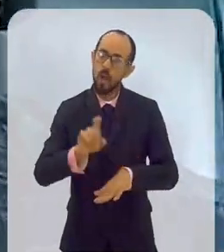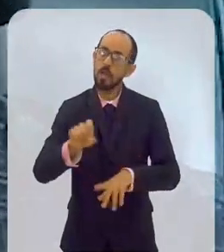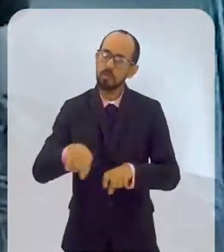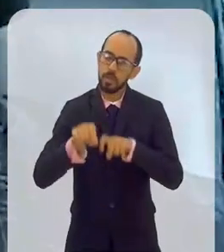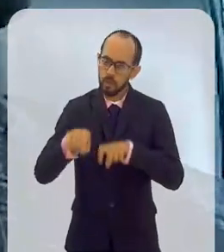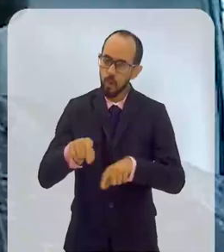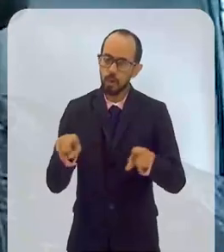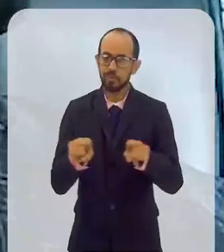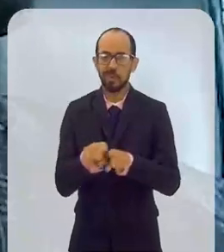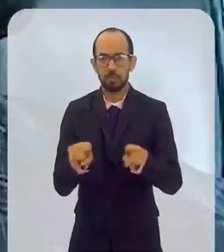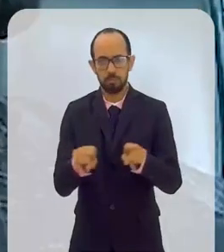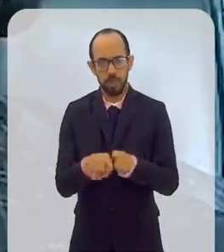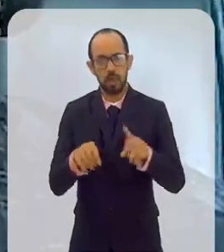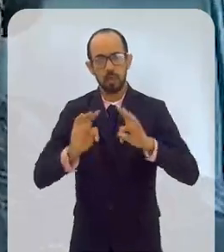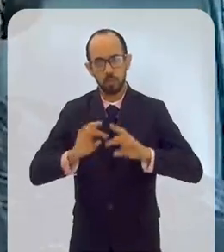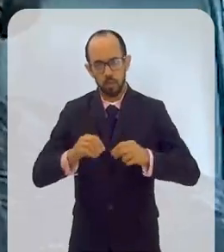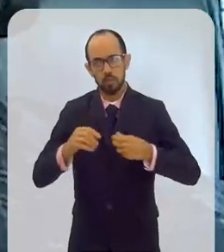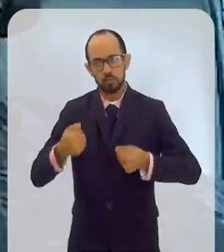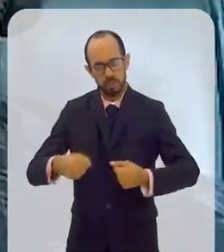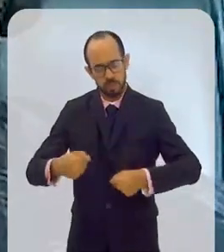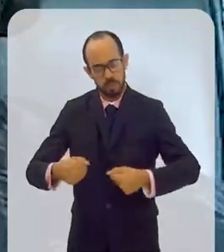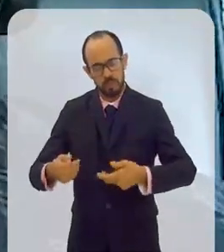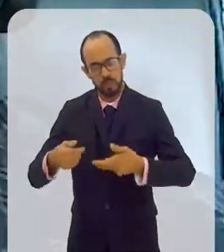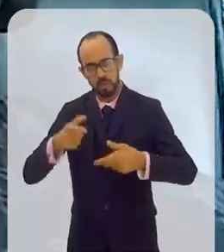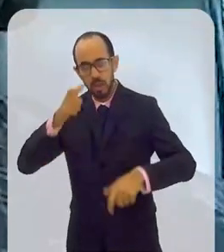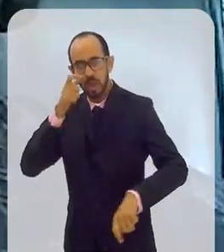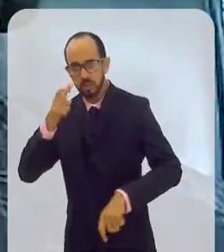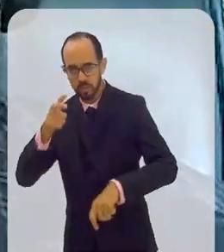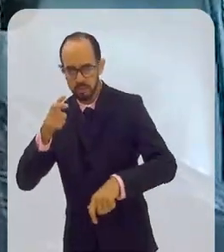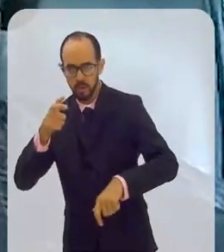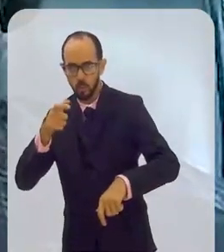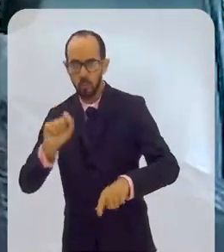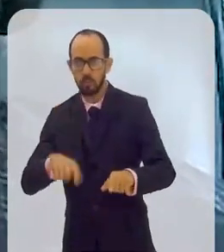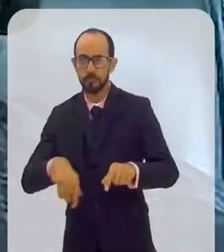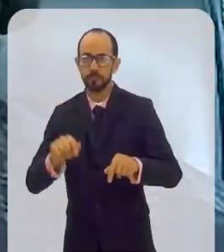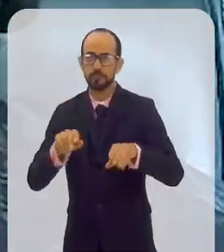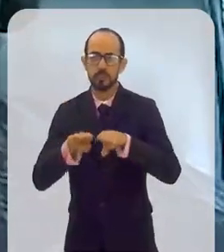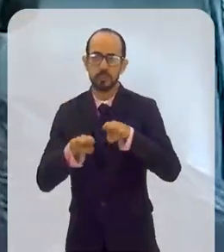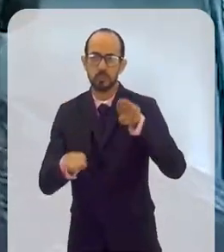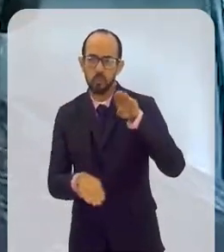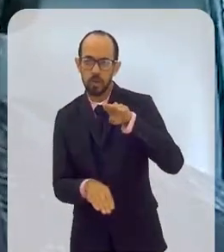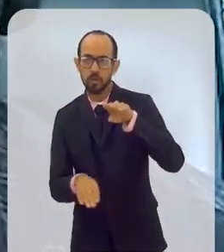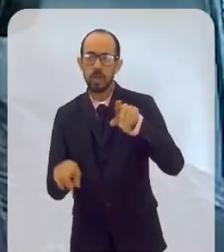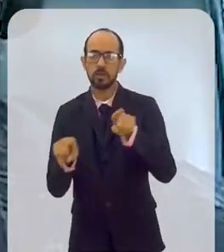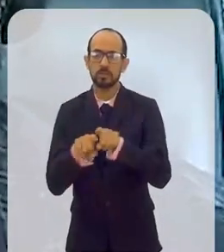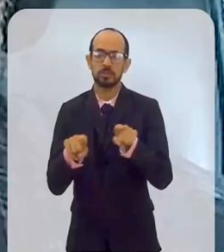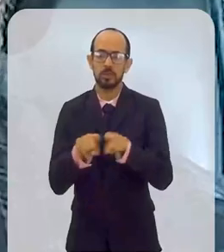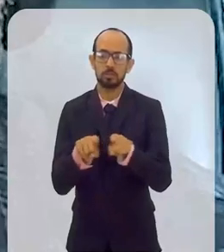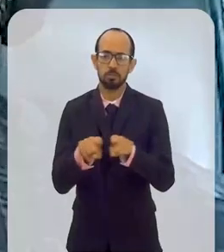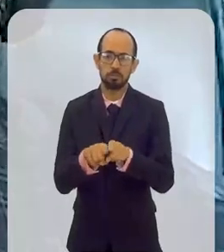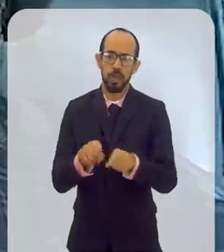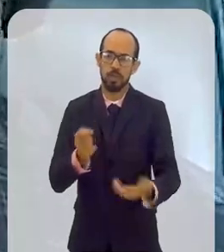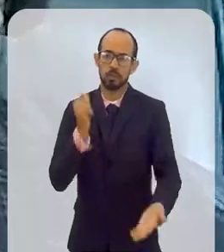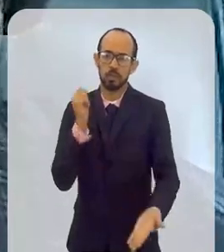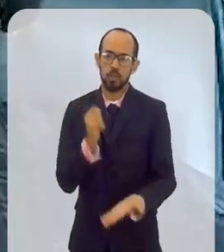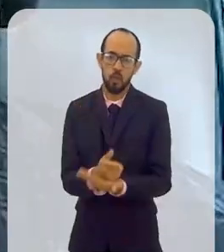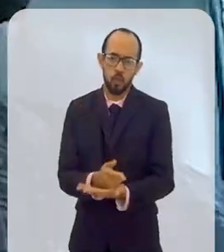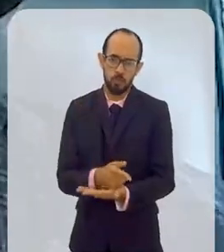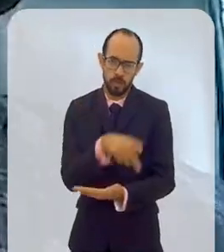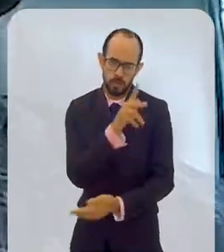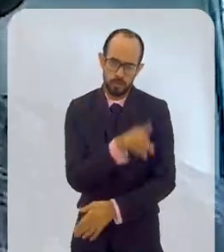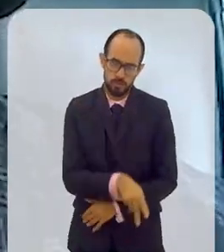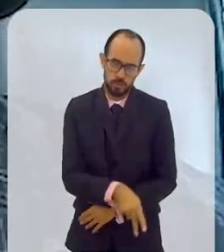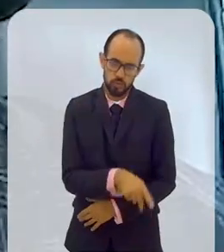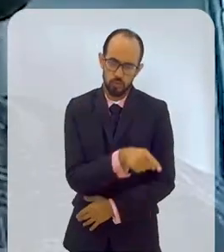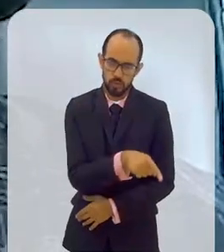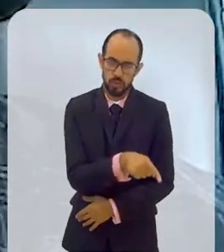seja, todas as áreas têm que ser atendidas como tal. Desigualdade também do ponto de vista mesmo do poder aquisitivo